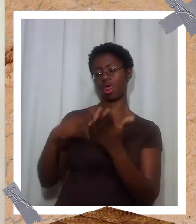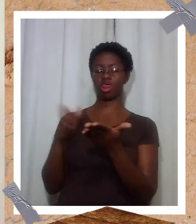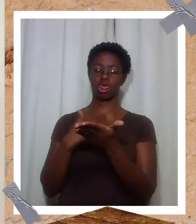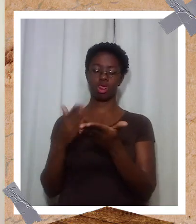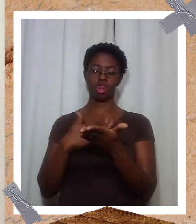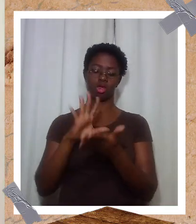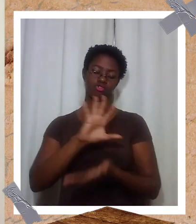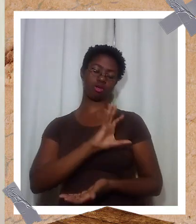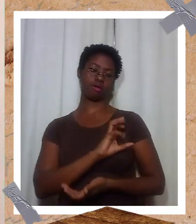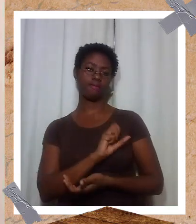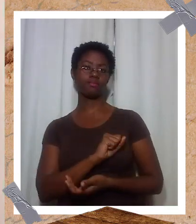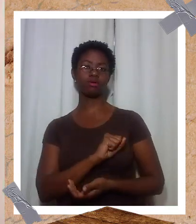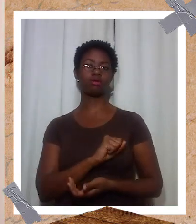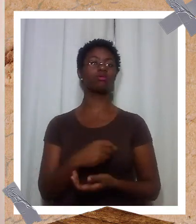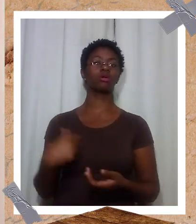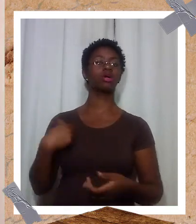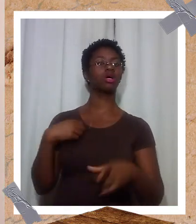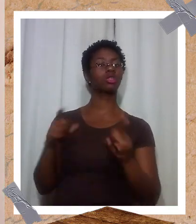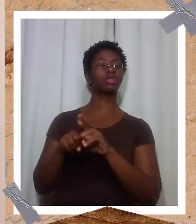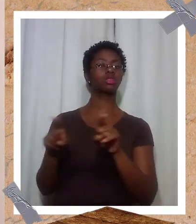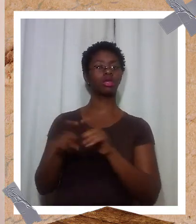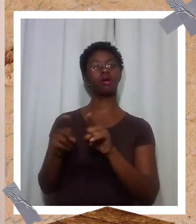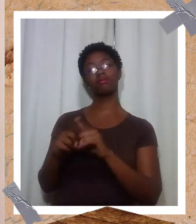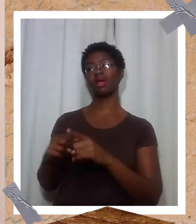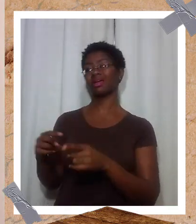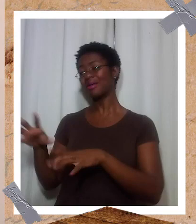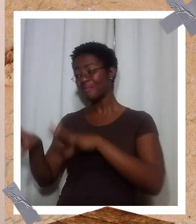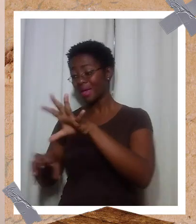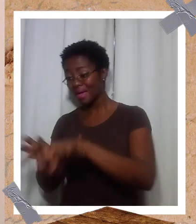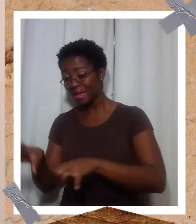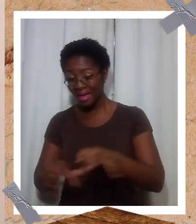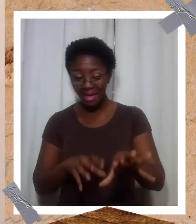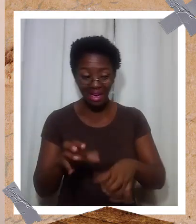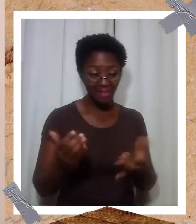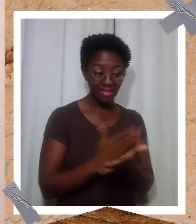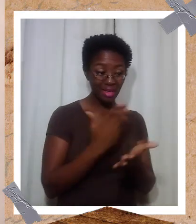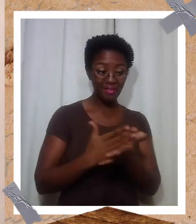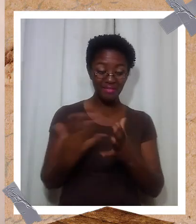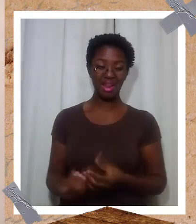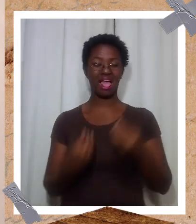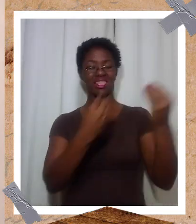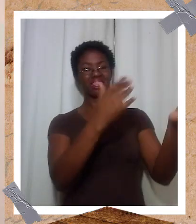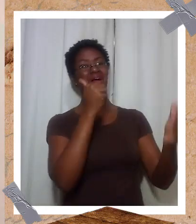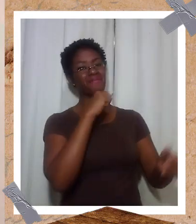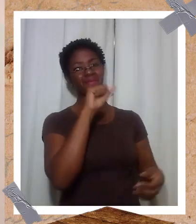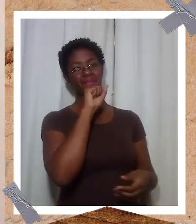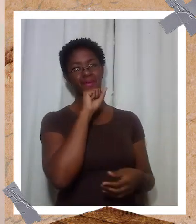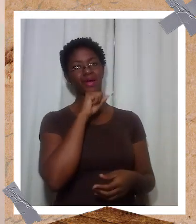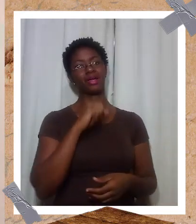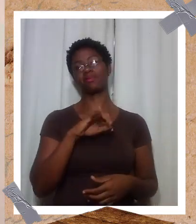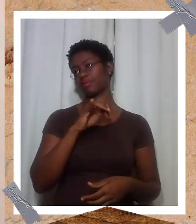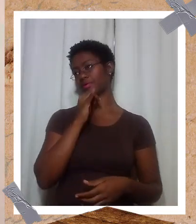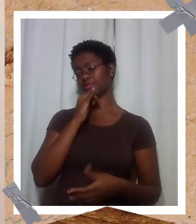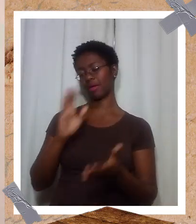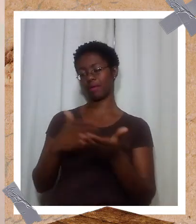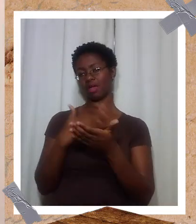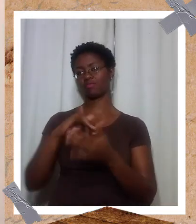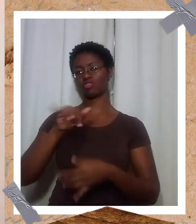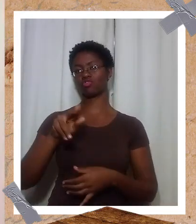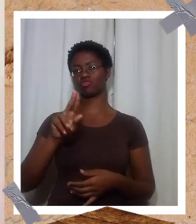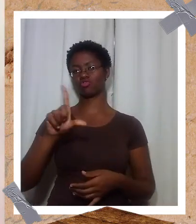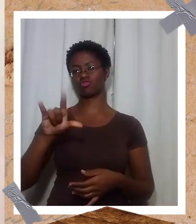gente acabava até dentro do lixão catando uns romances para ela. Júlia, Bianca, Sabrina, essas coisas. Que